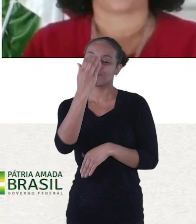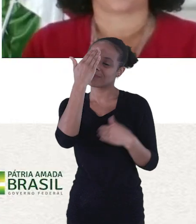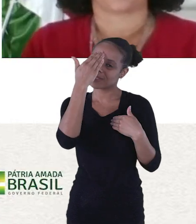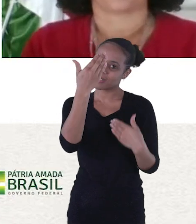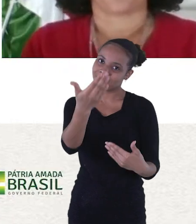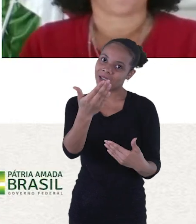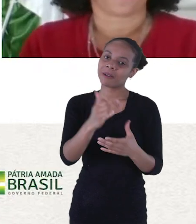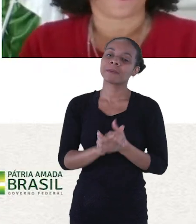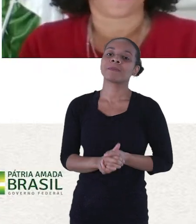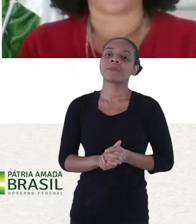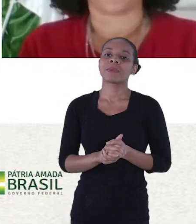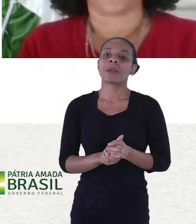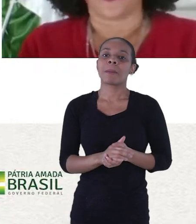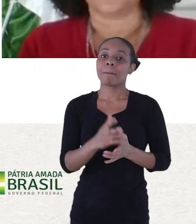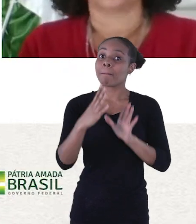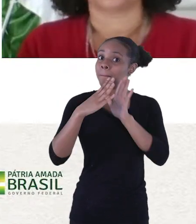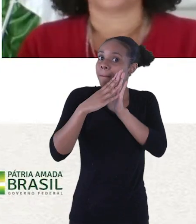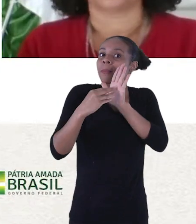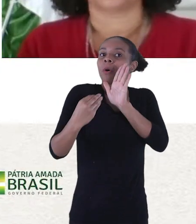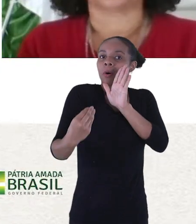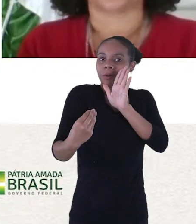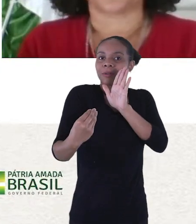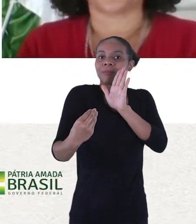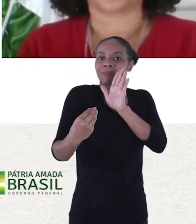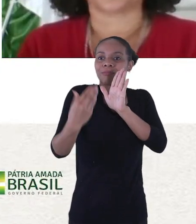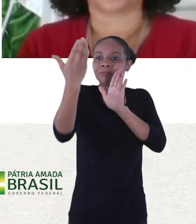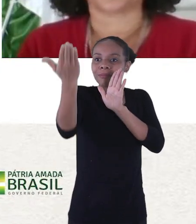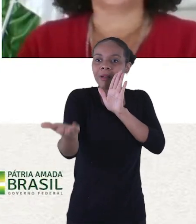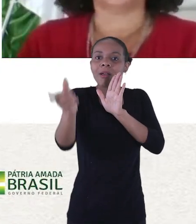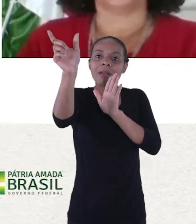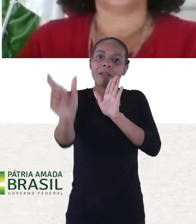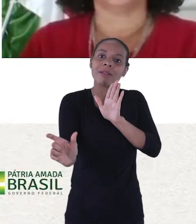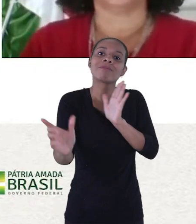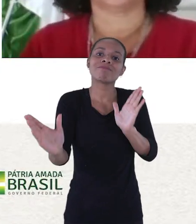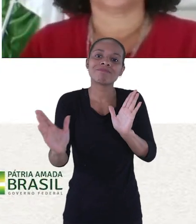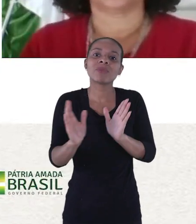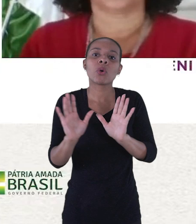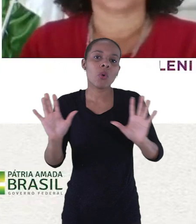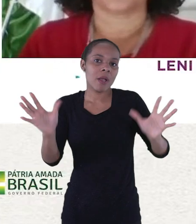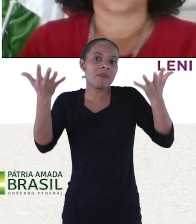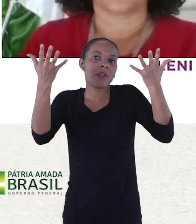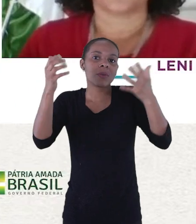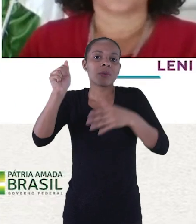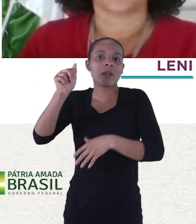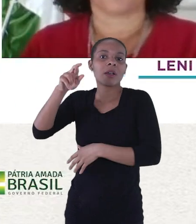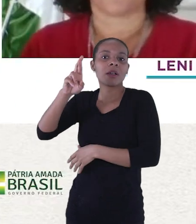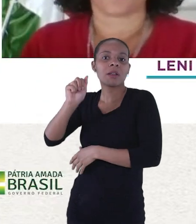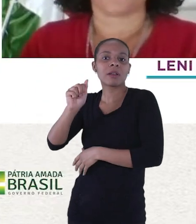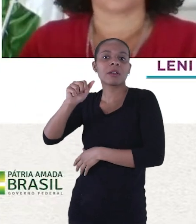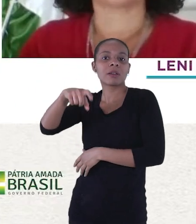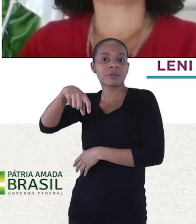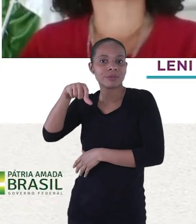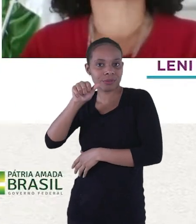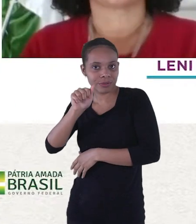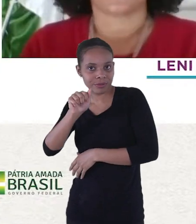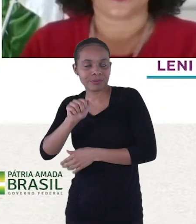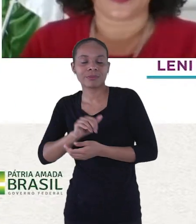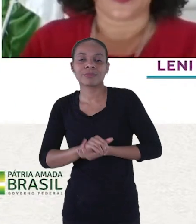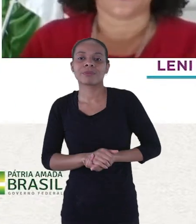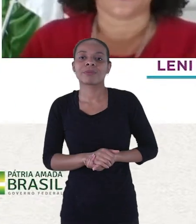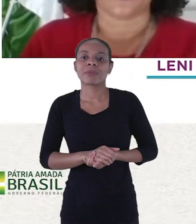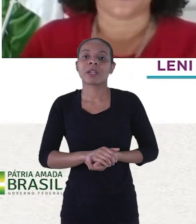Vai ser um grande espelho para a Carolina ser patrona da FIA Araxá. Eu espero que a Elzira, que é muito minha amiga,